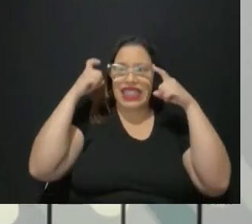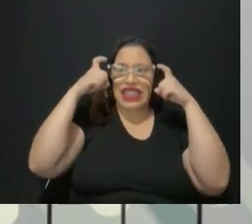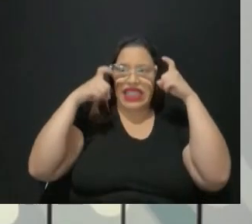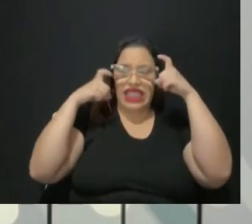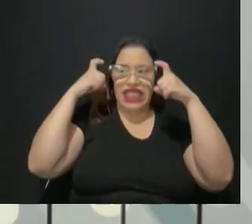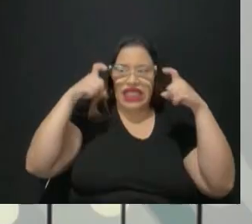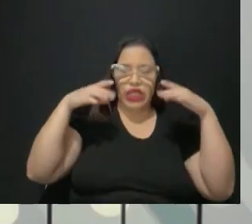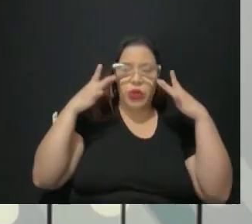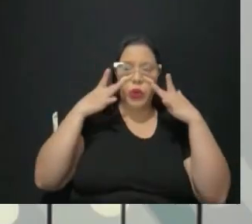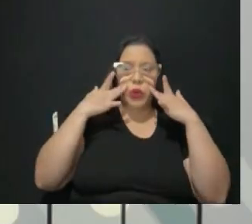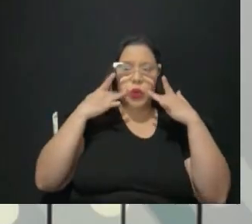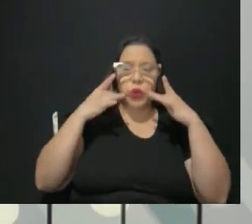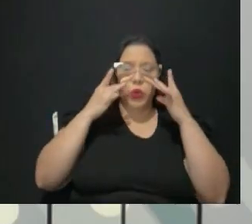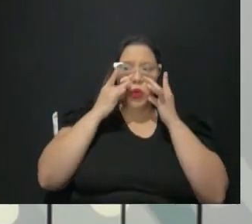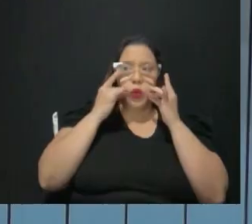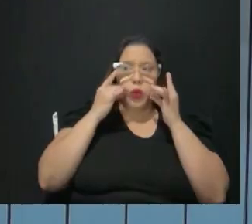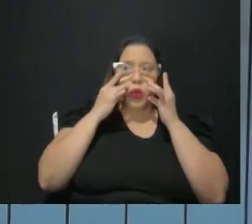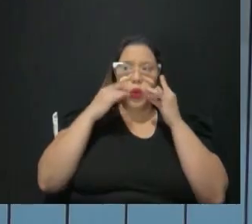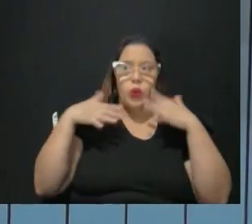alarmantes, a gente pode dizer, né?